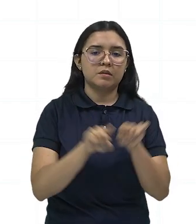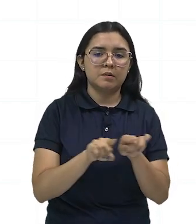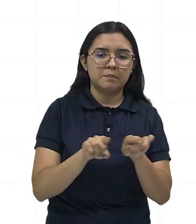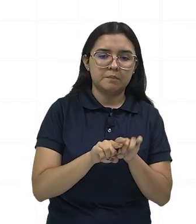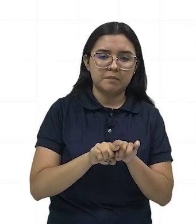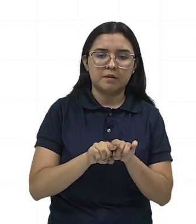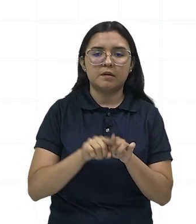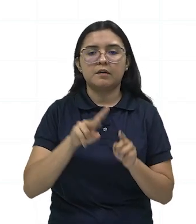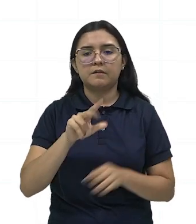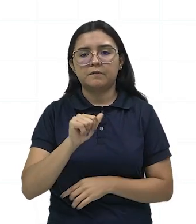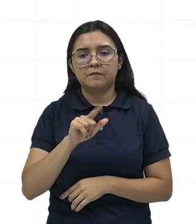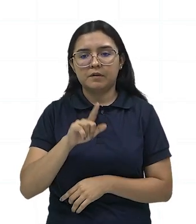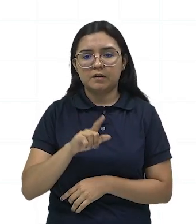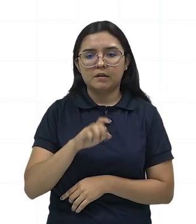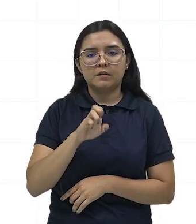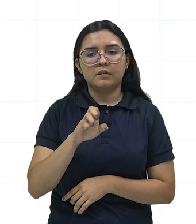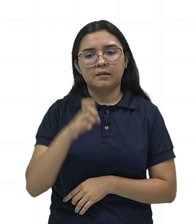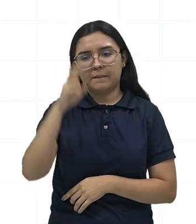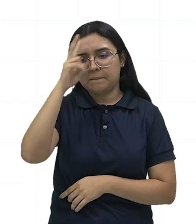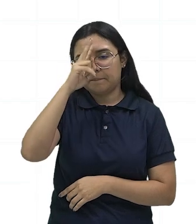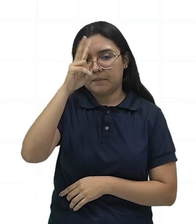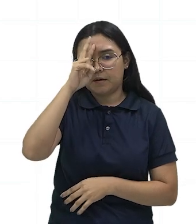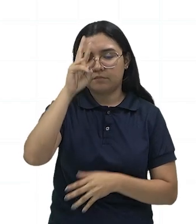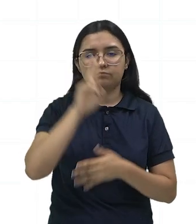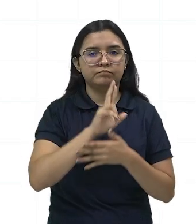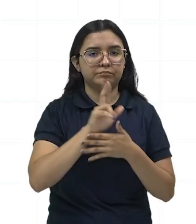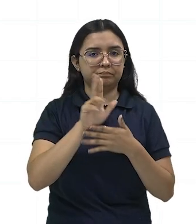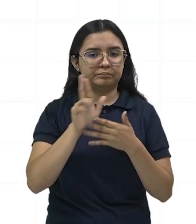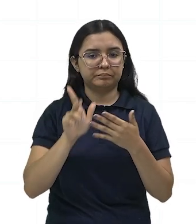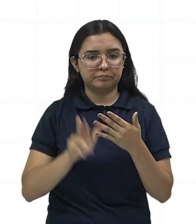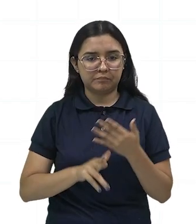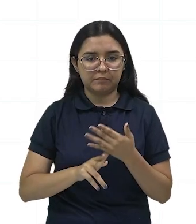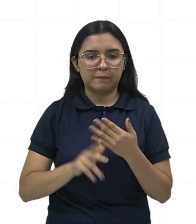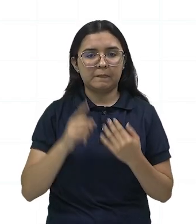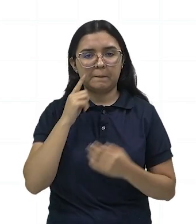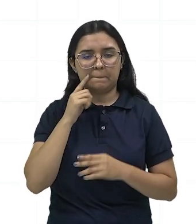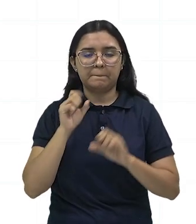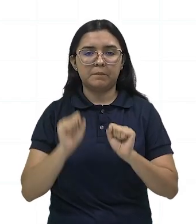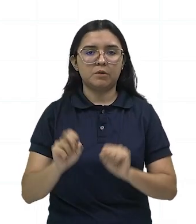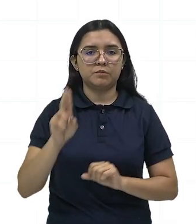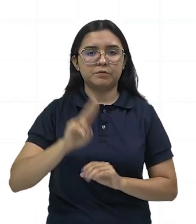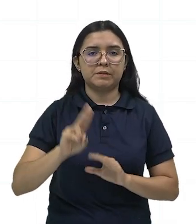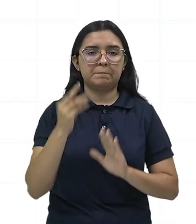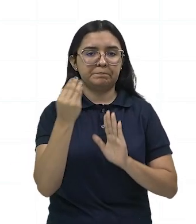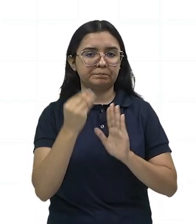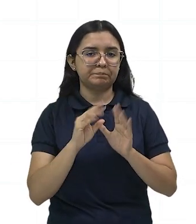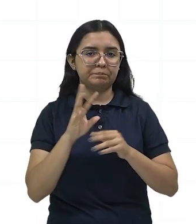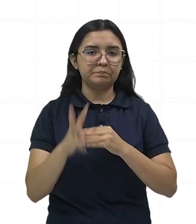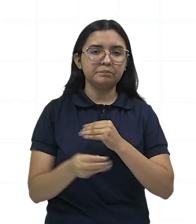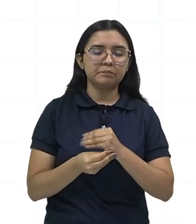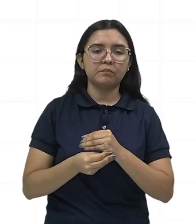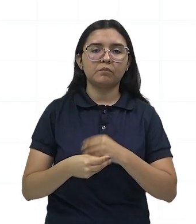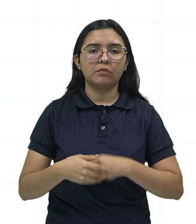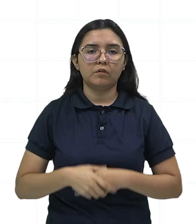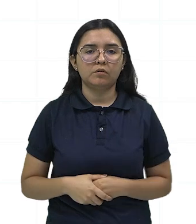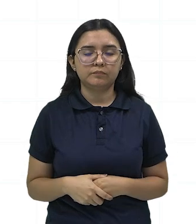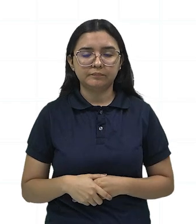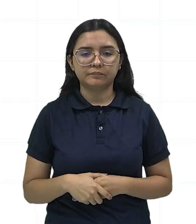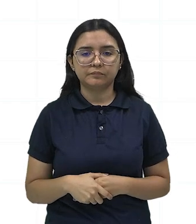outrossim, agora, de modo geral, por iguais razões, inclusive, até, É certo que é